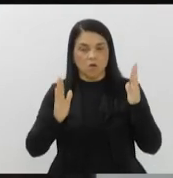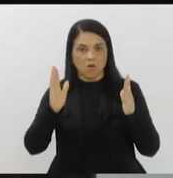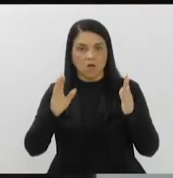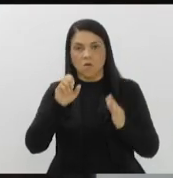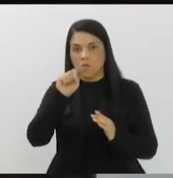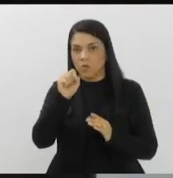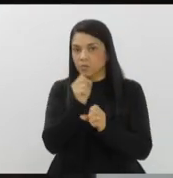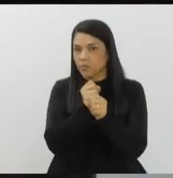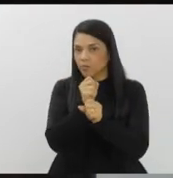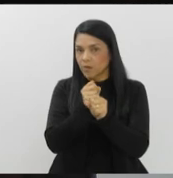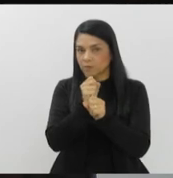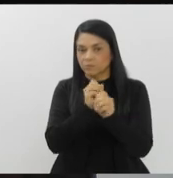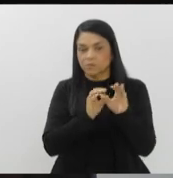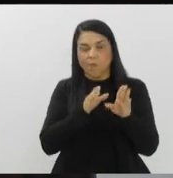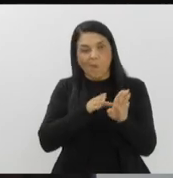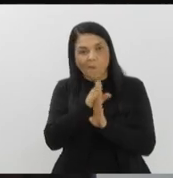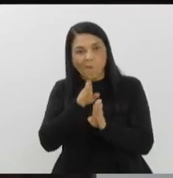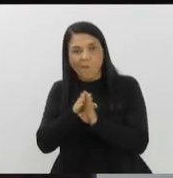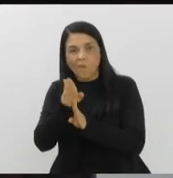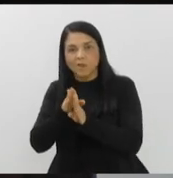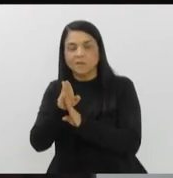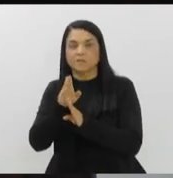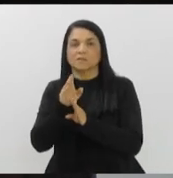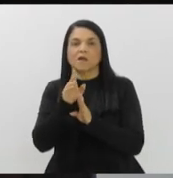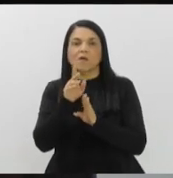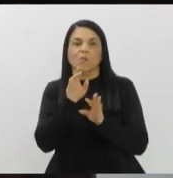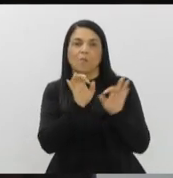o planejamento dos órgãos estaduais.